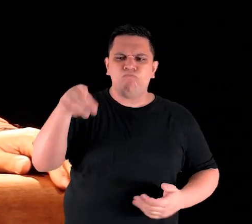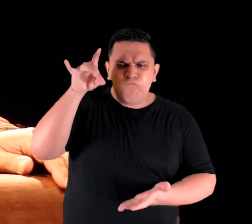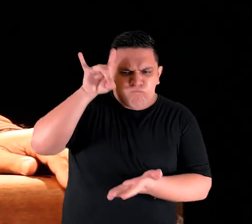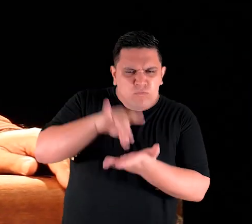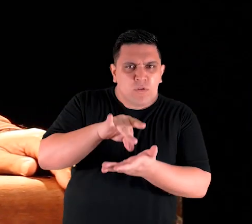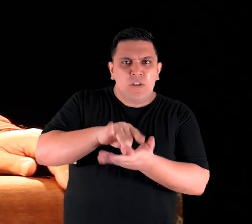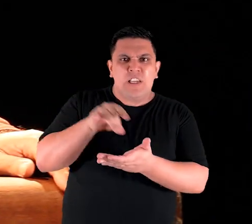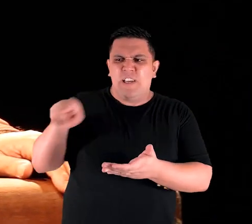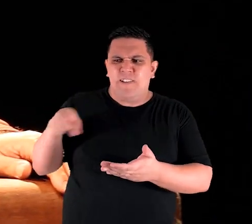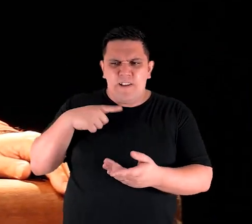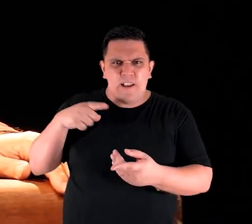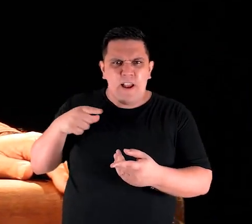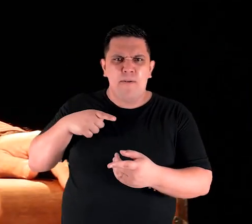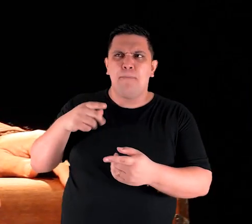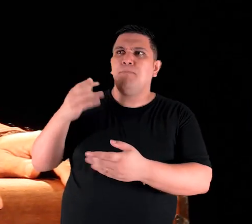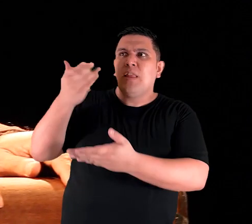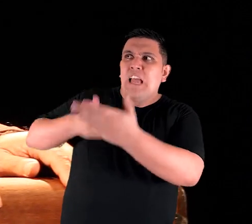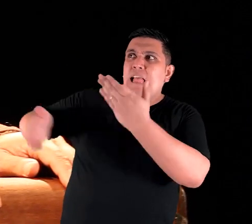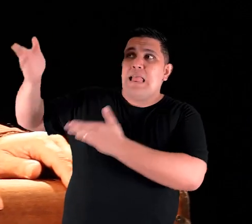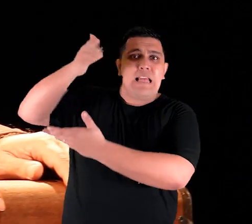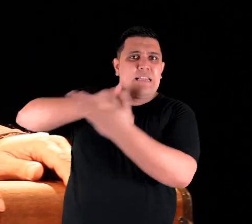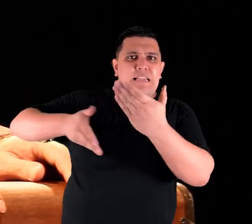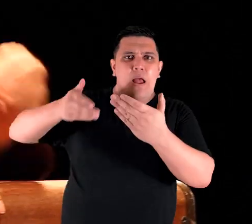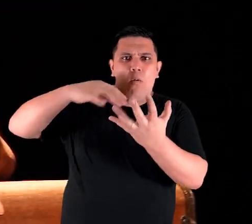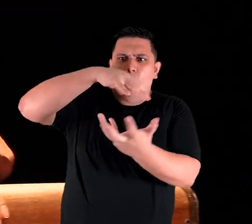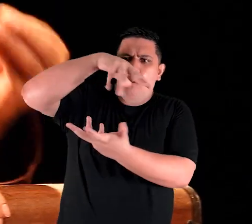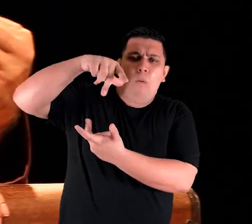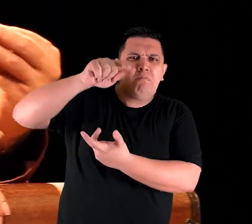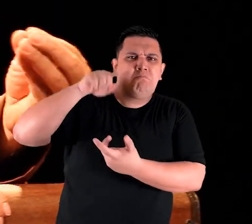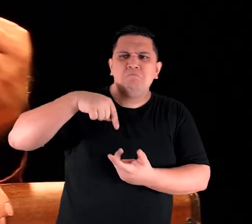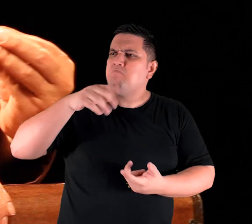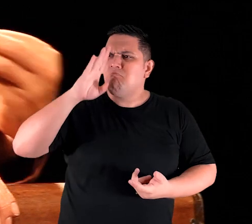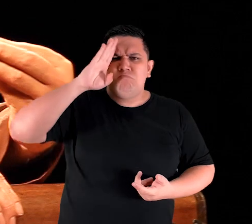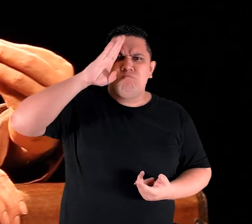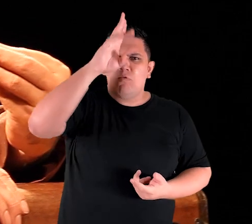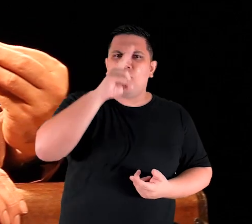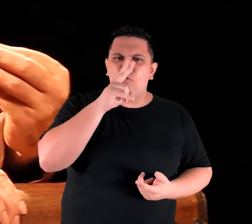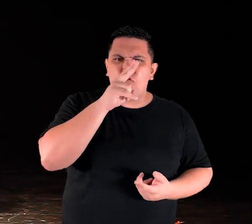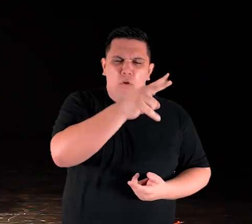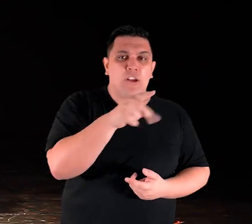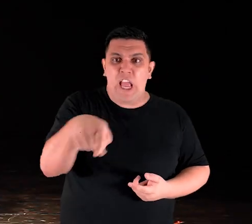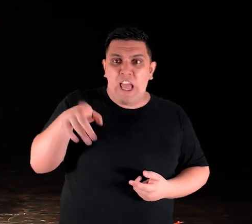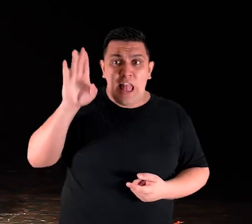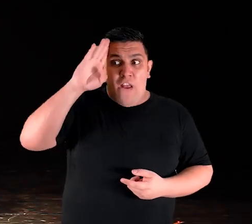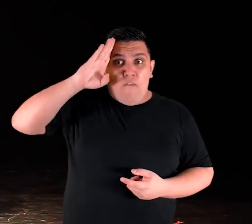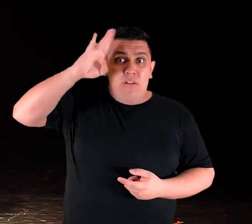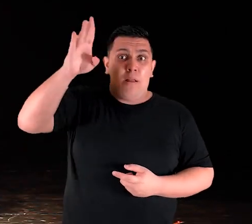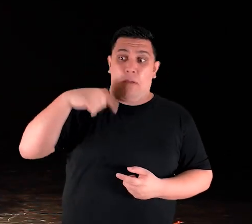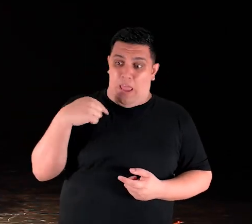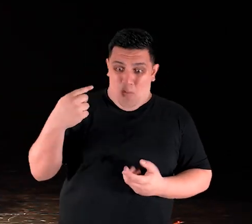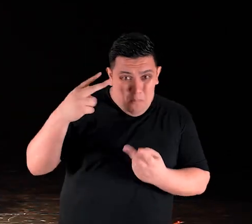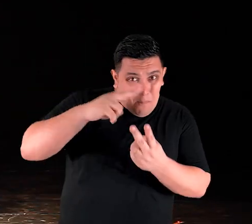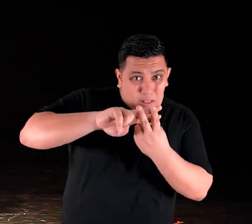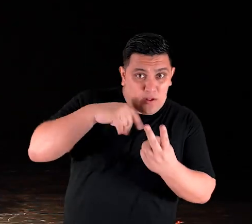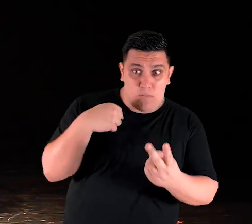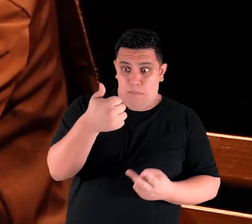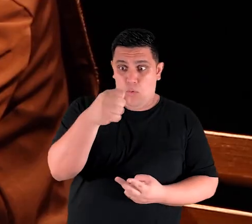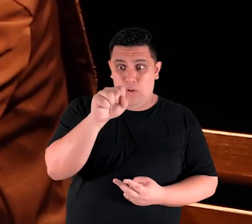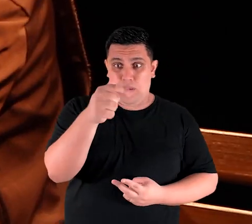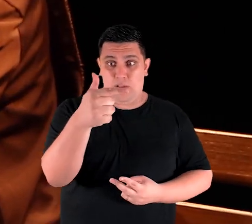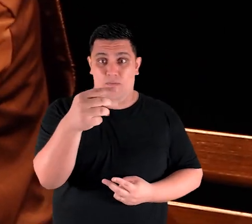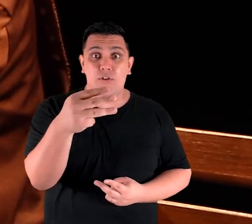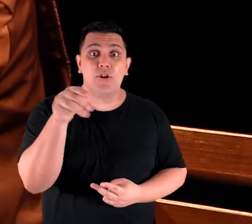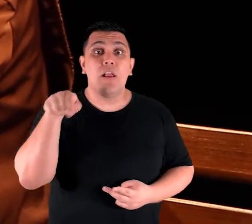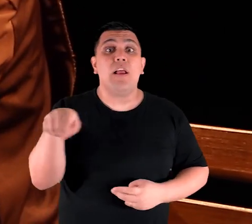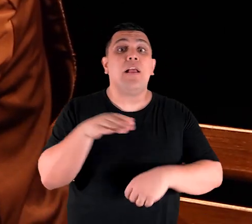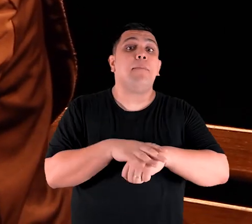relações fortíssimas internacionais. Foi Paz de Andrade fundamental quando eu estive preso em 1823.